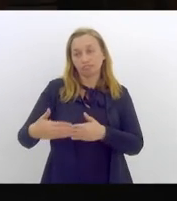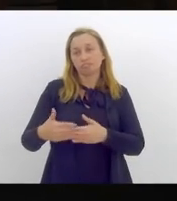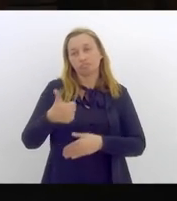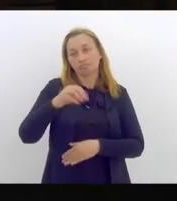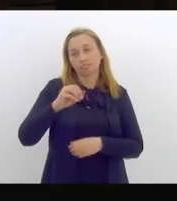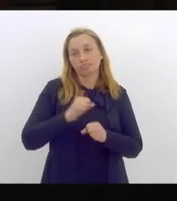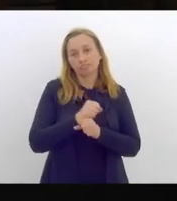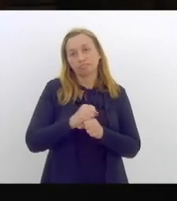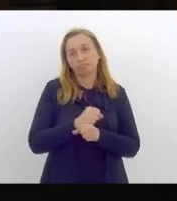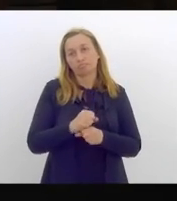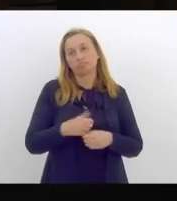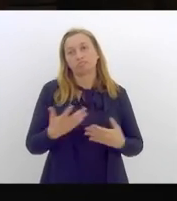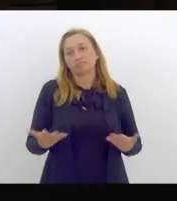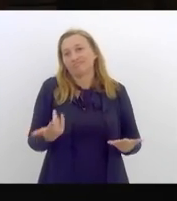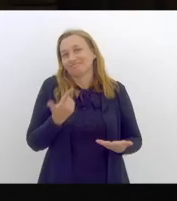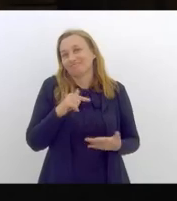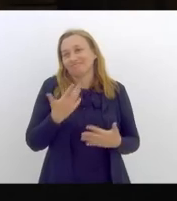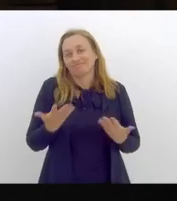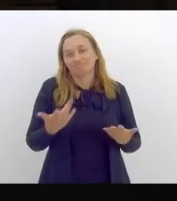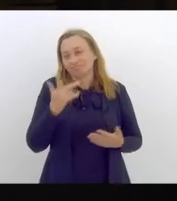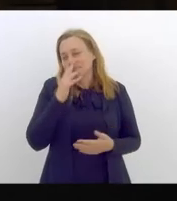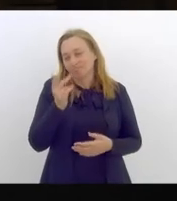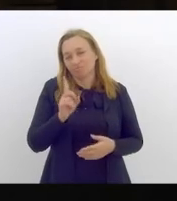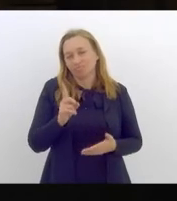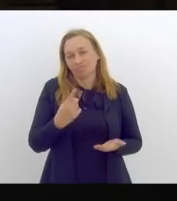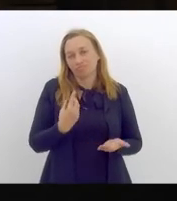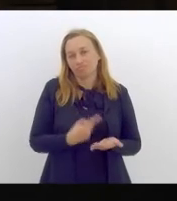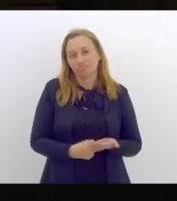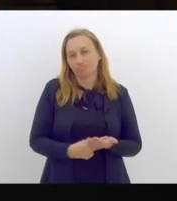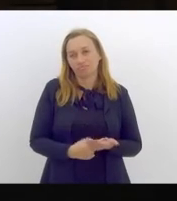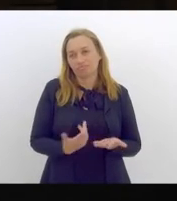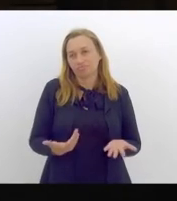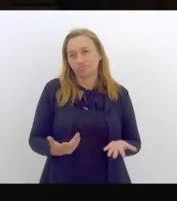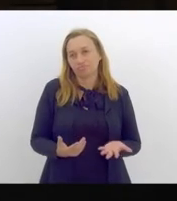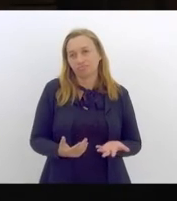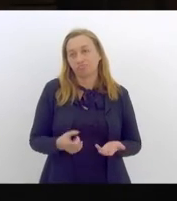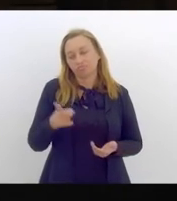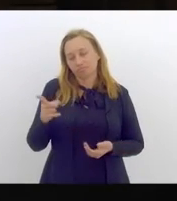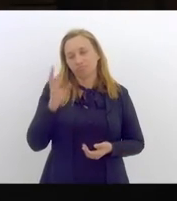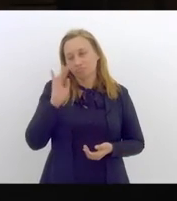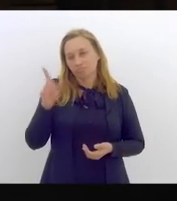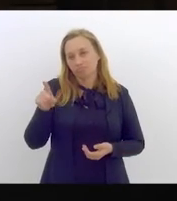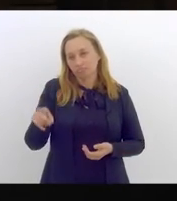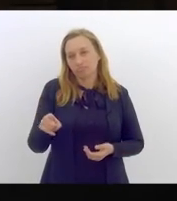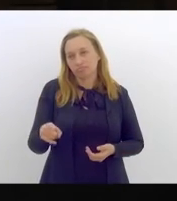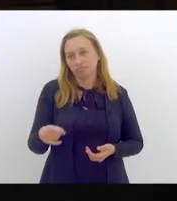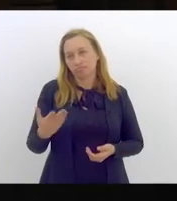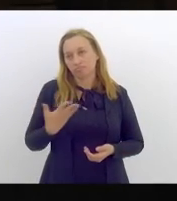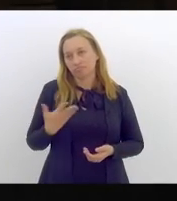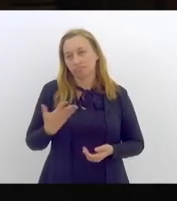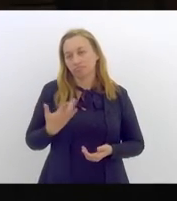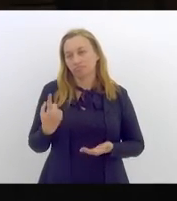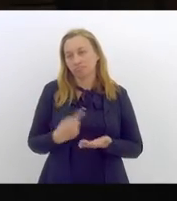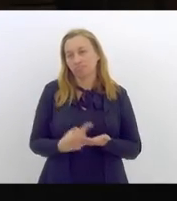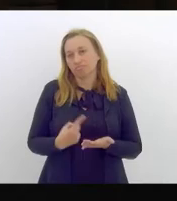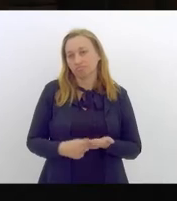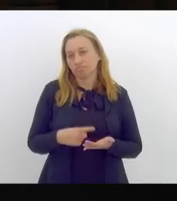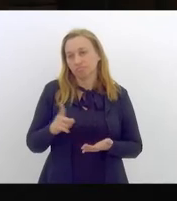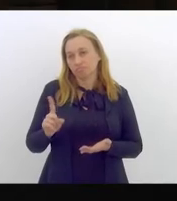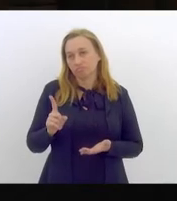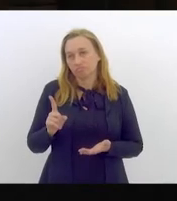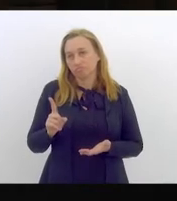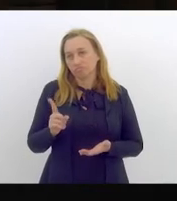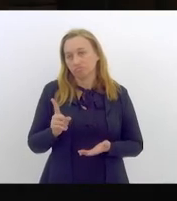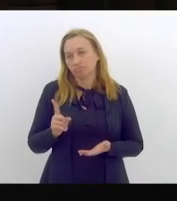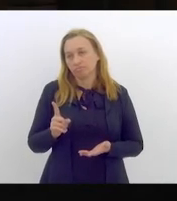10 anos. E não parece um acordo vantajoso para ninguém, né? Imagine você com seu amigo faz um acordo, olha,